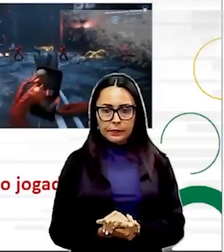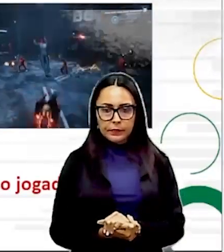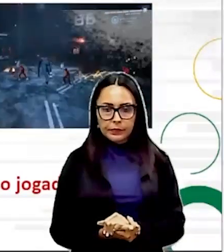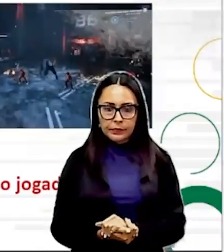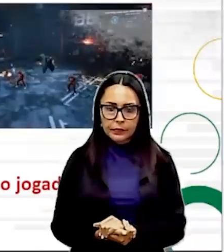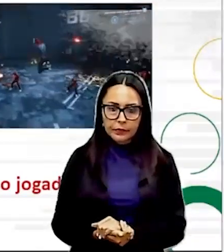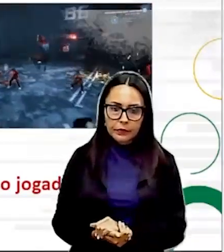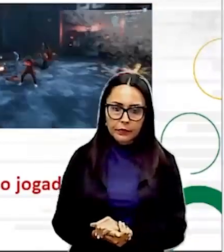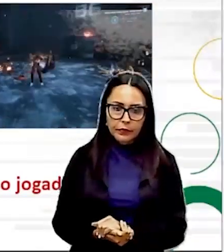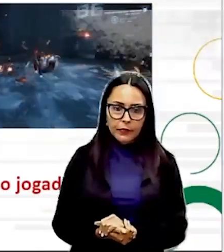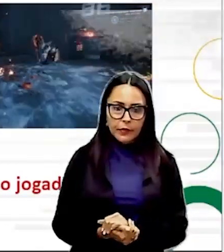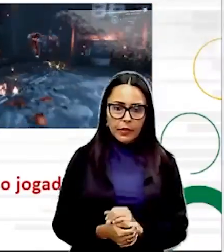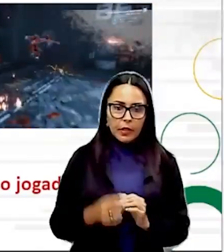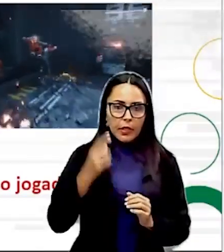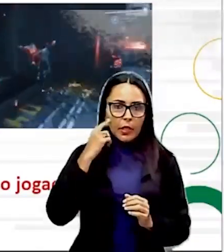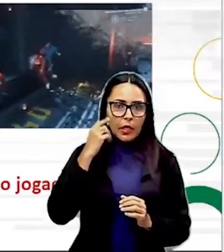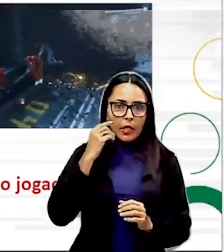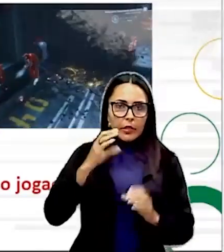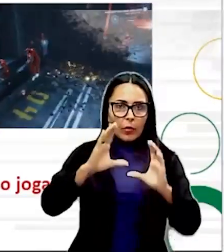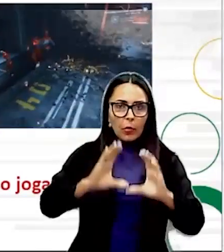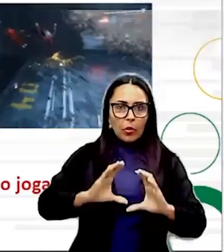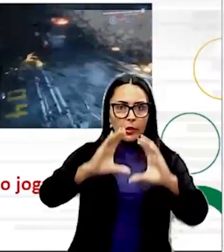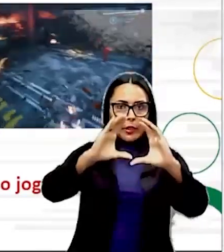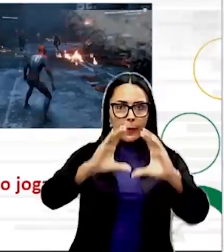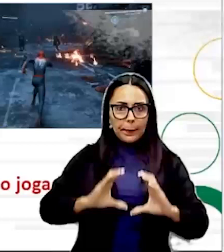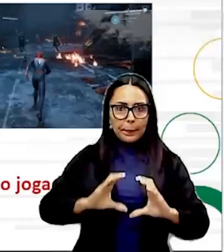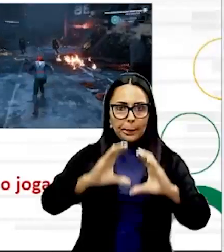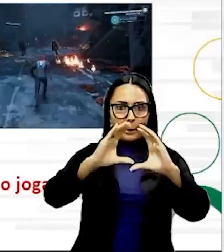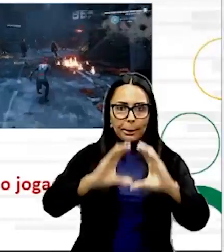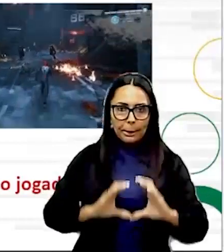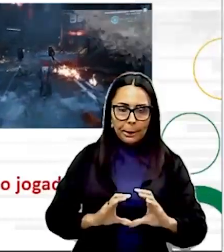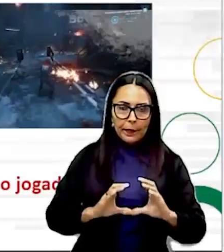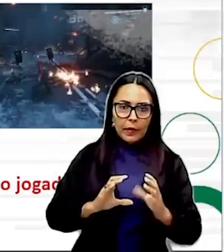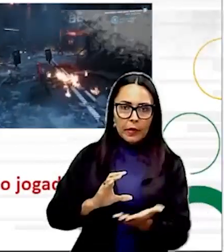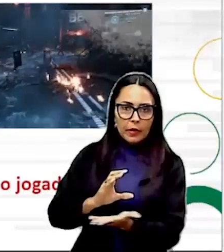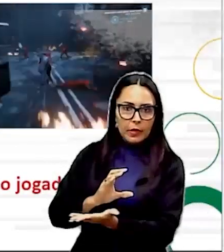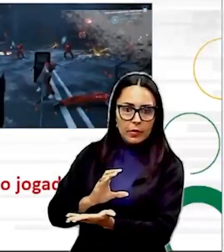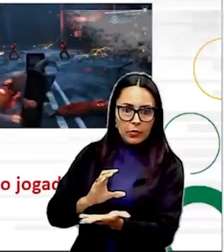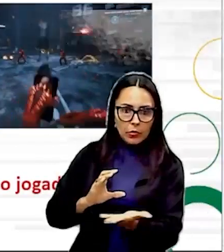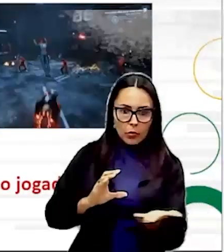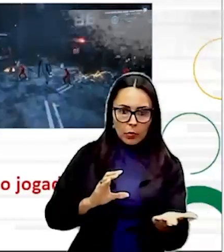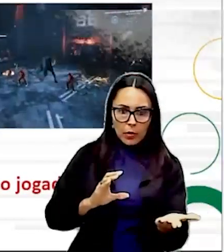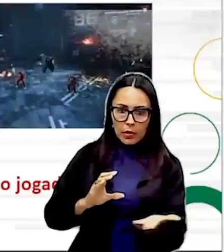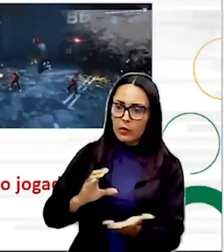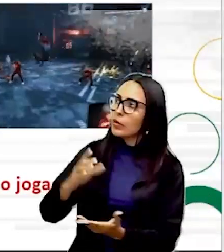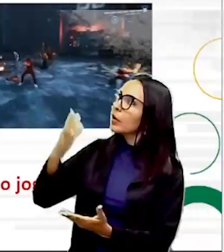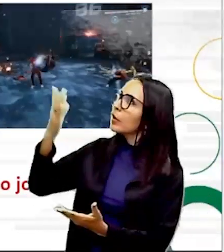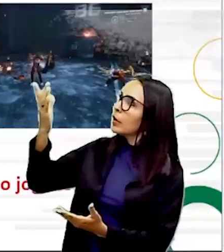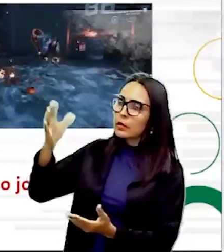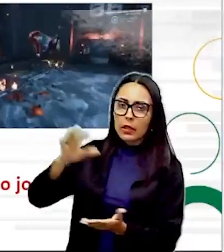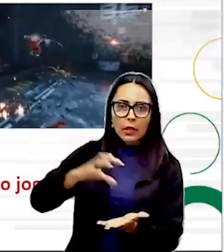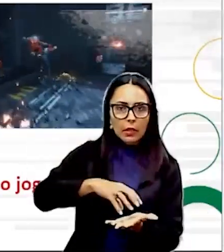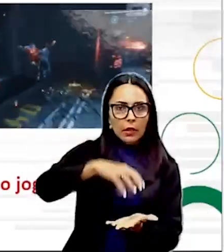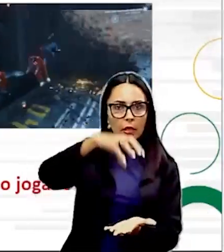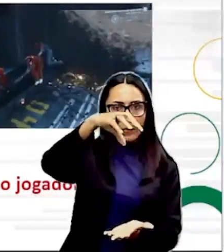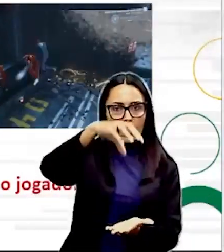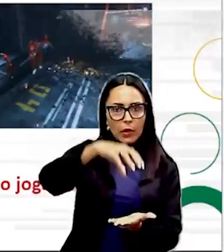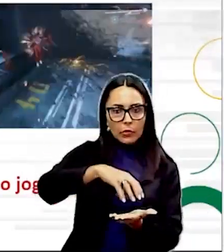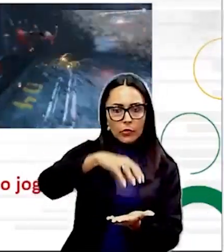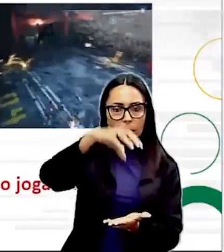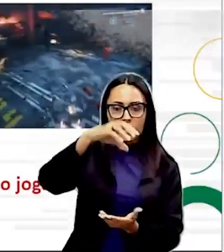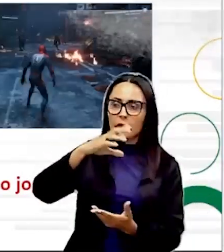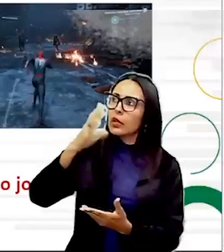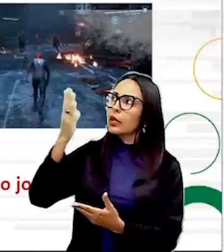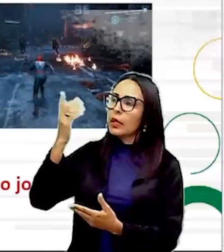é um plano, tem uma bolinha descendo no plano e esse plano ele é elástico. Ou seja, isso tudo ele é feito